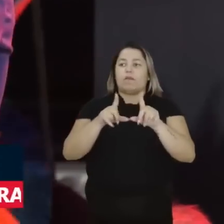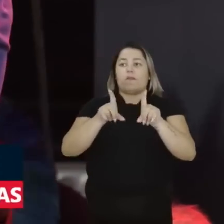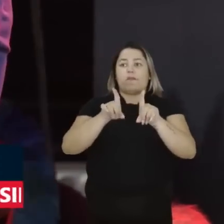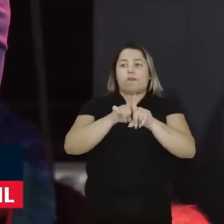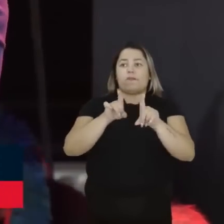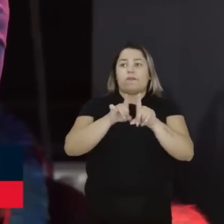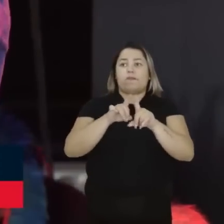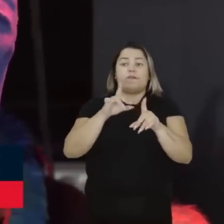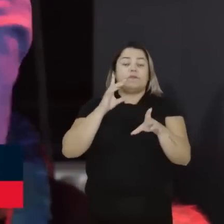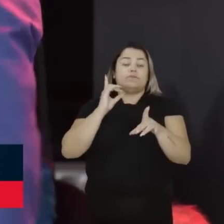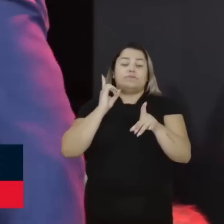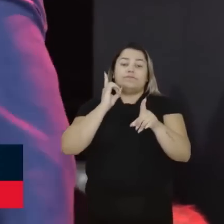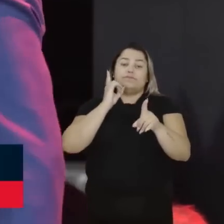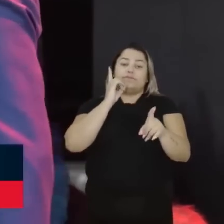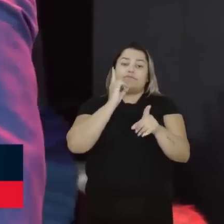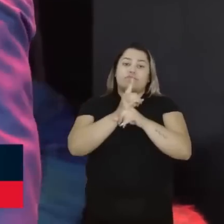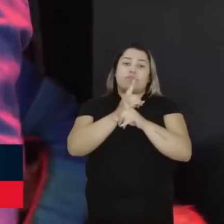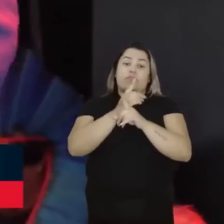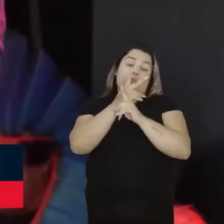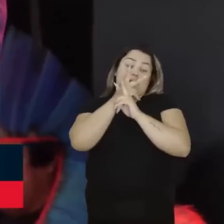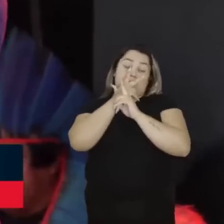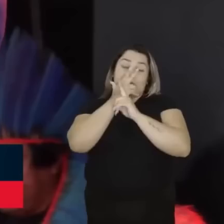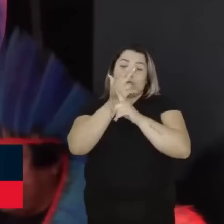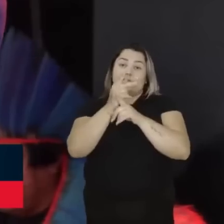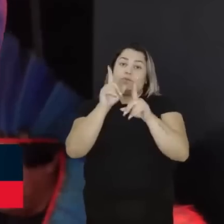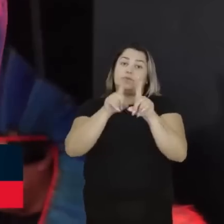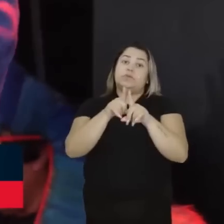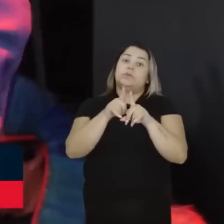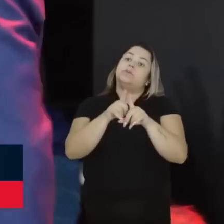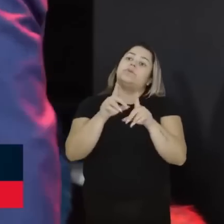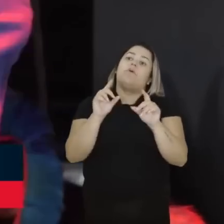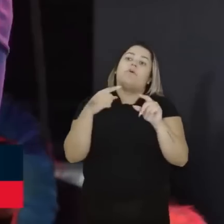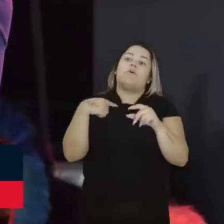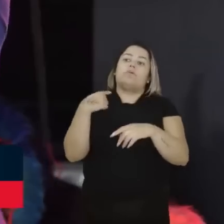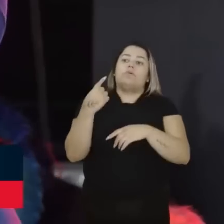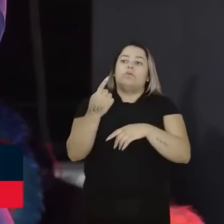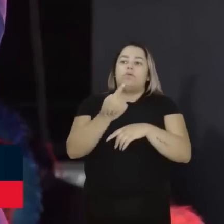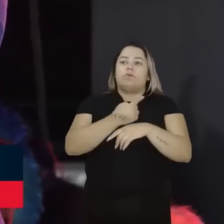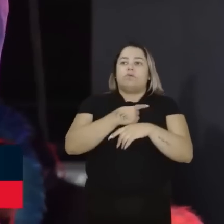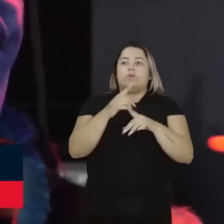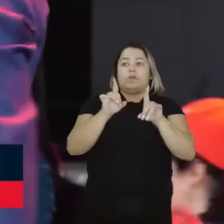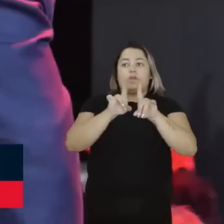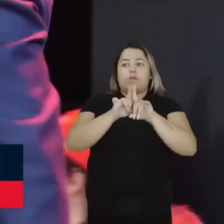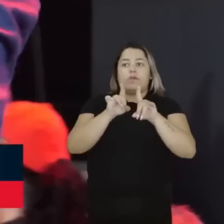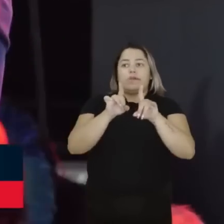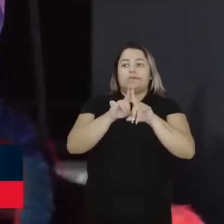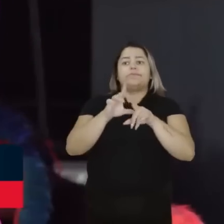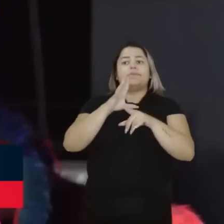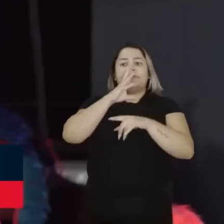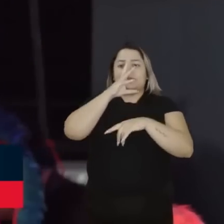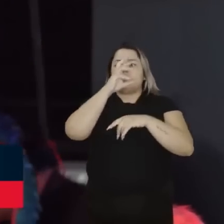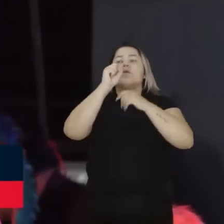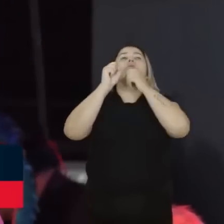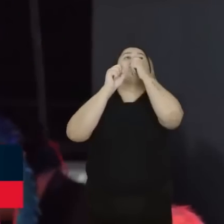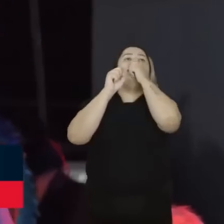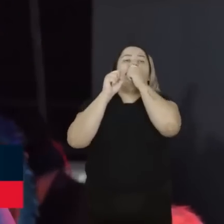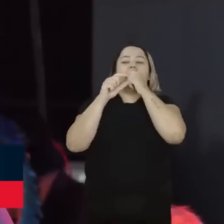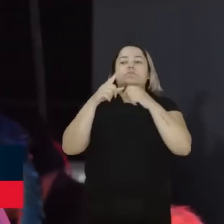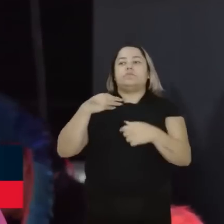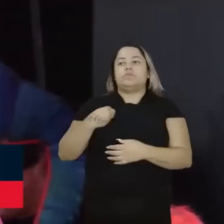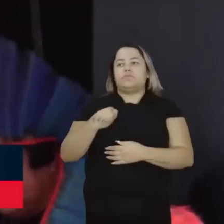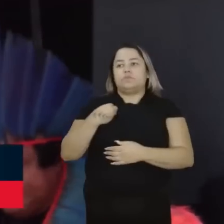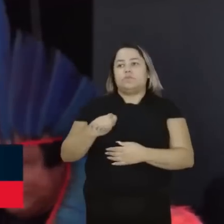eles acharam que tinham nos enterrado, nós germinamos, voltamos mais forte e estamos aqui